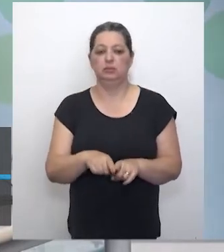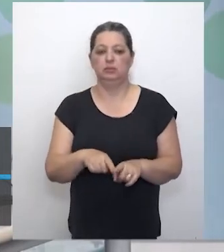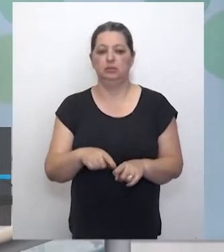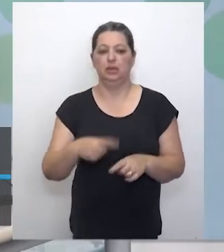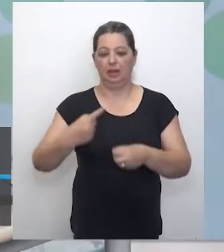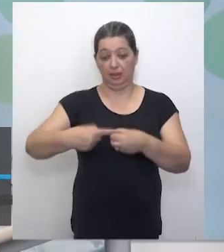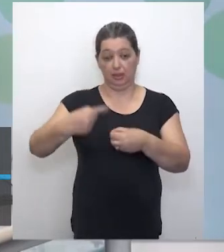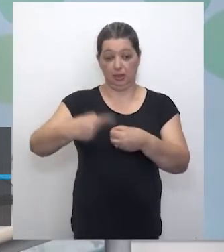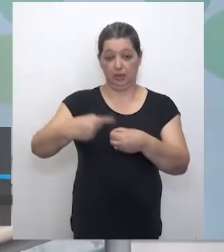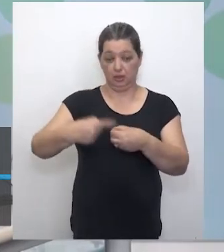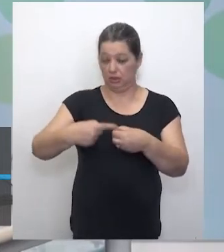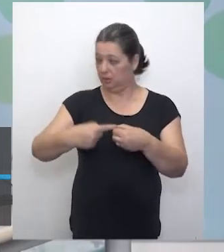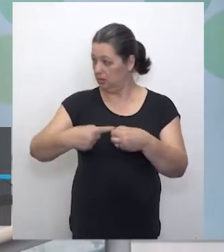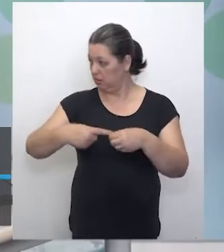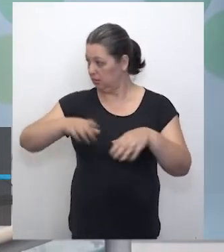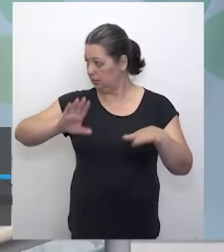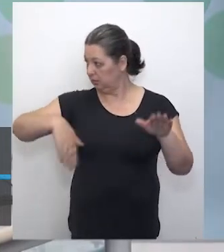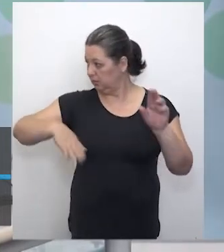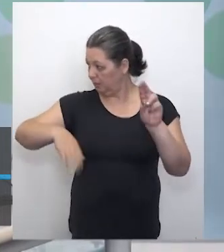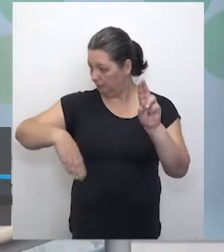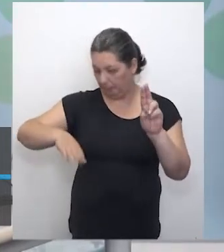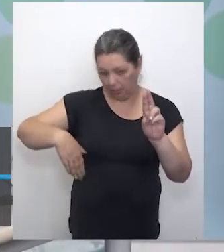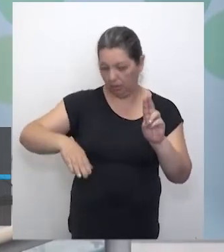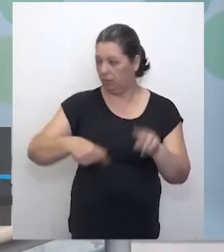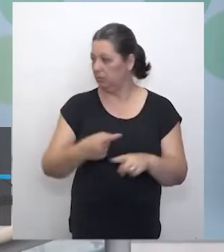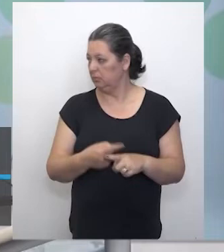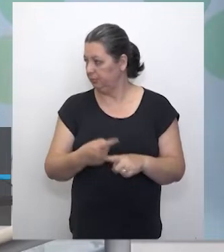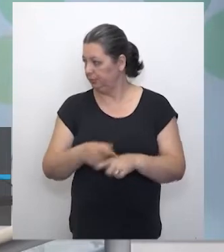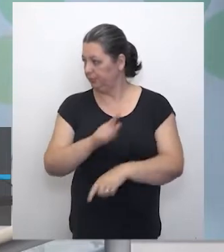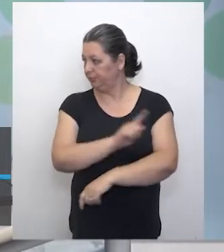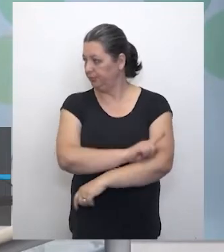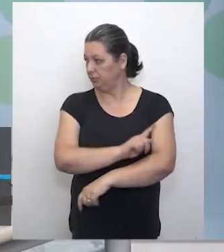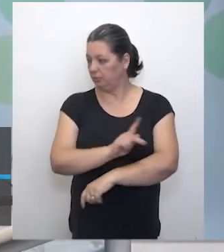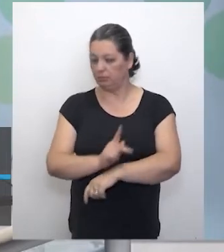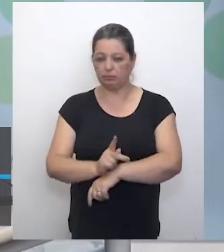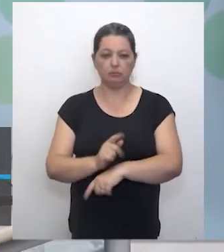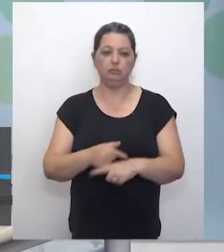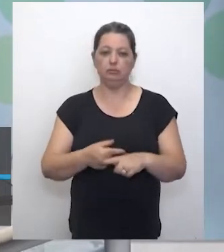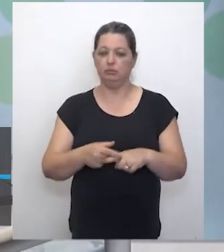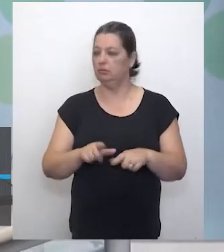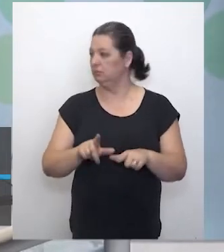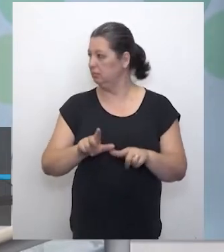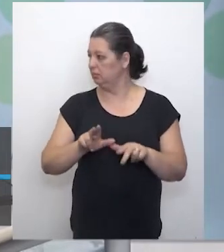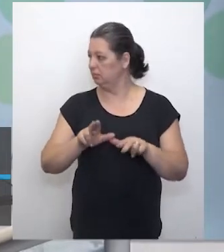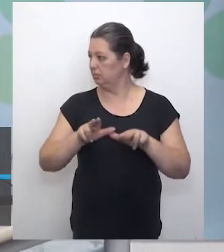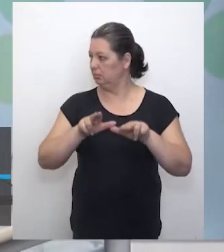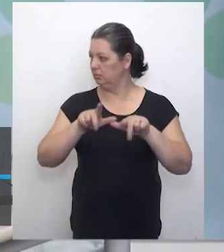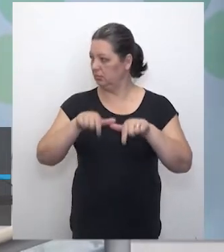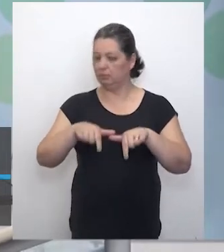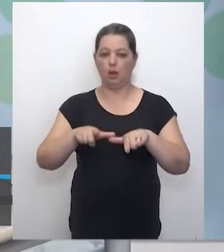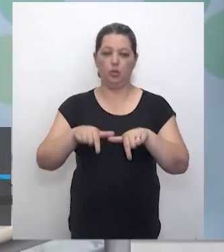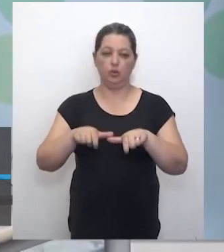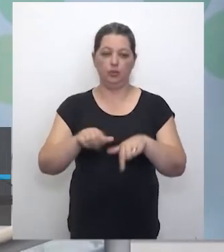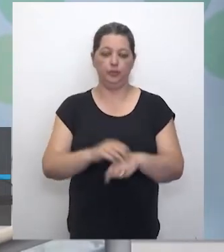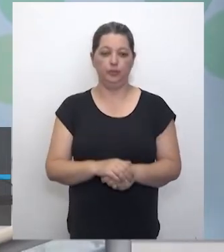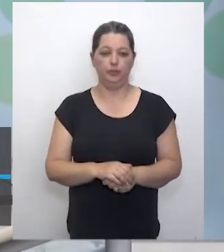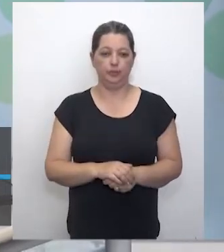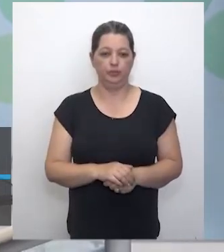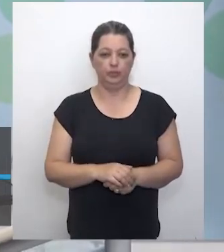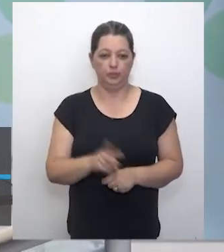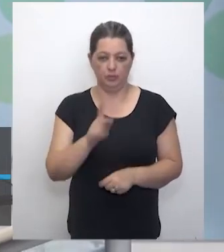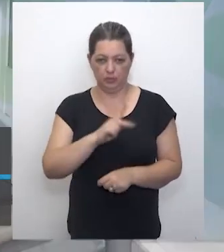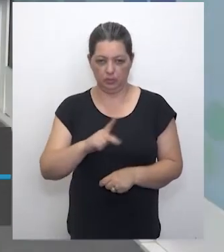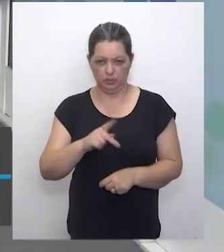interior, Lins, Assis, Ribeirão Preto, Dracena, São Carlos e Bauru. Gostei muito da participação de vocês. E aí, professora Inês, será que